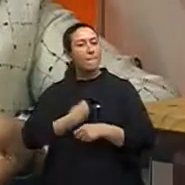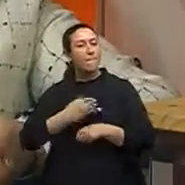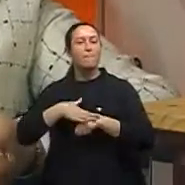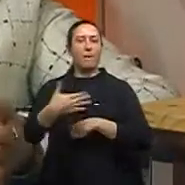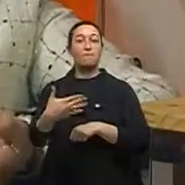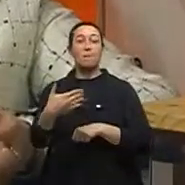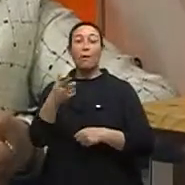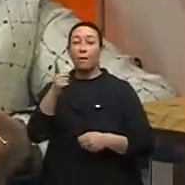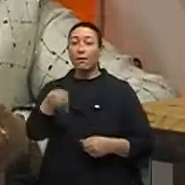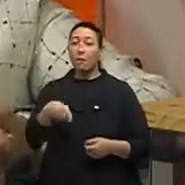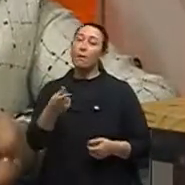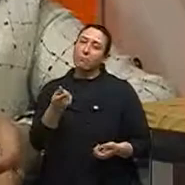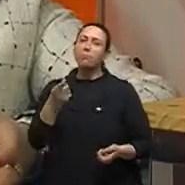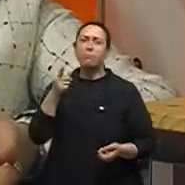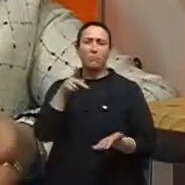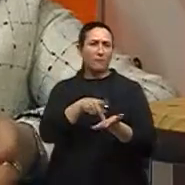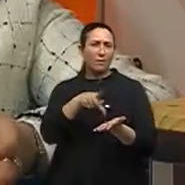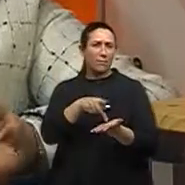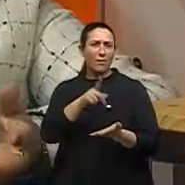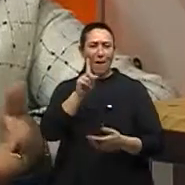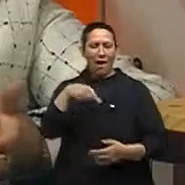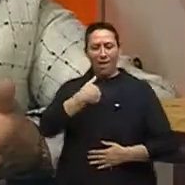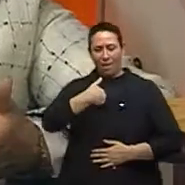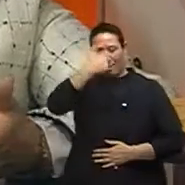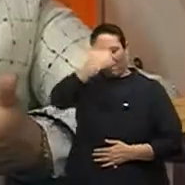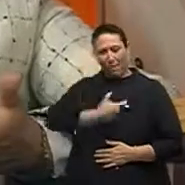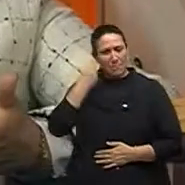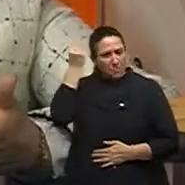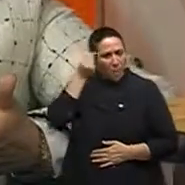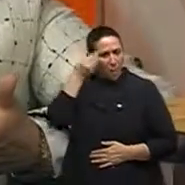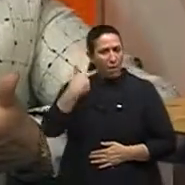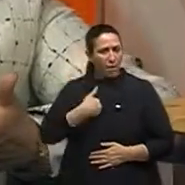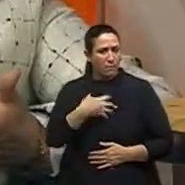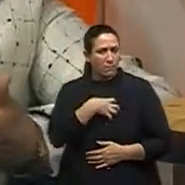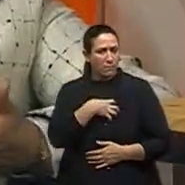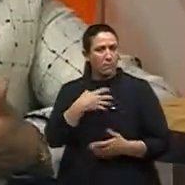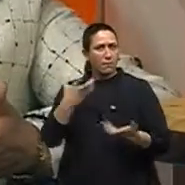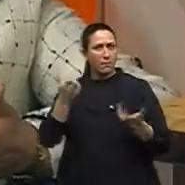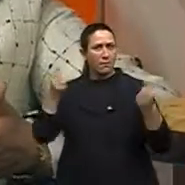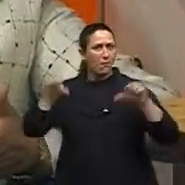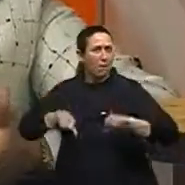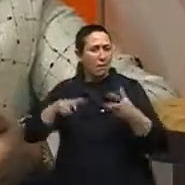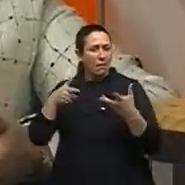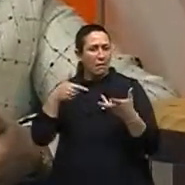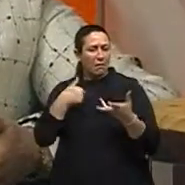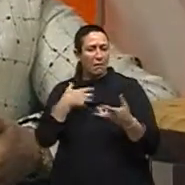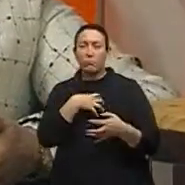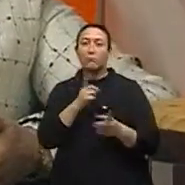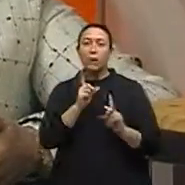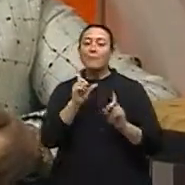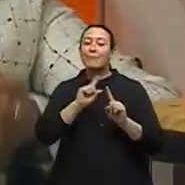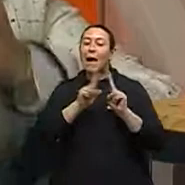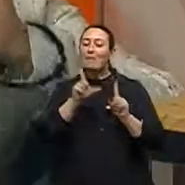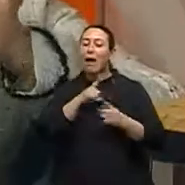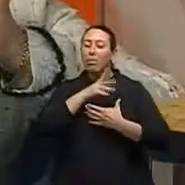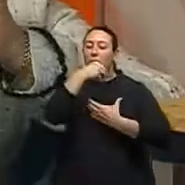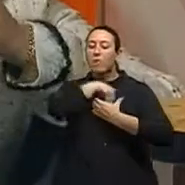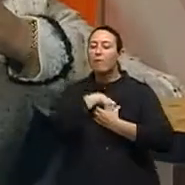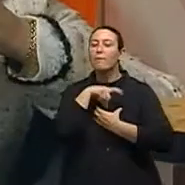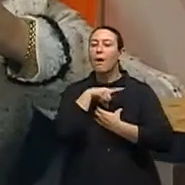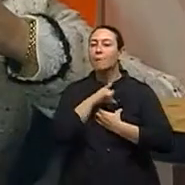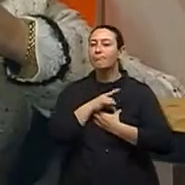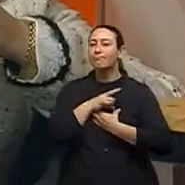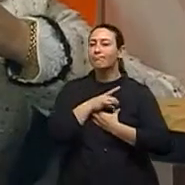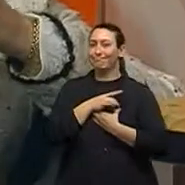motivação A negação não é uma motivação pode estar encobrindo temores agora essa essa coisa